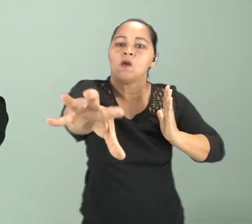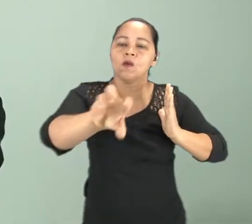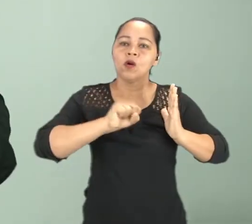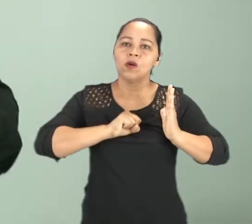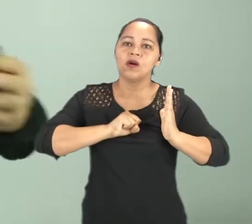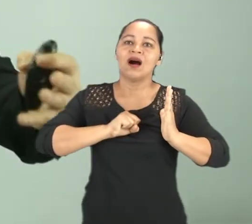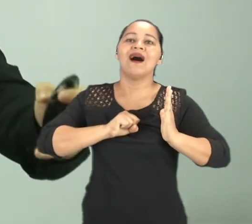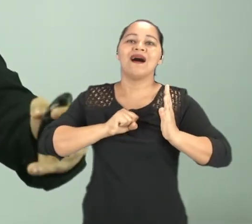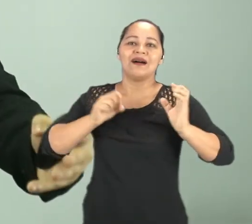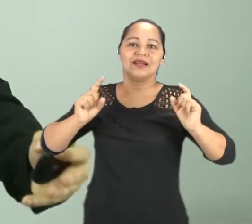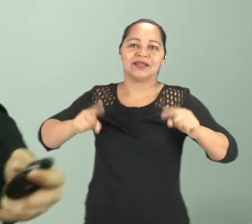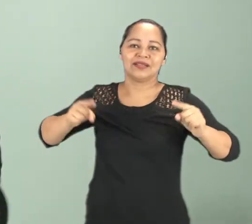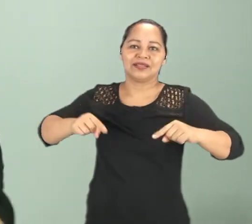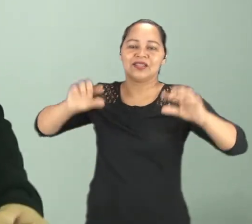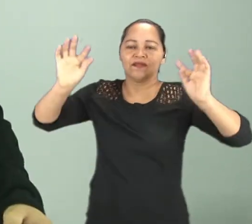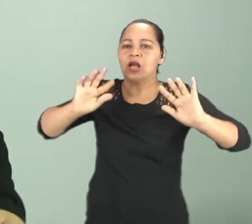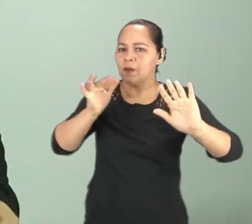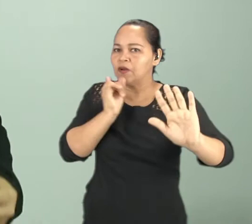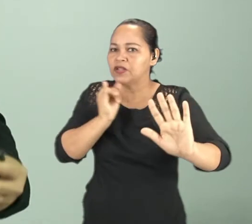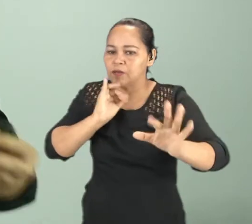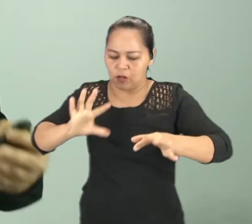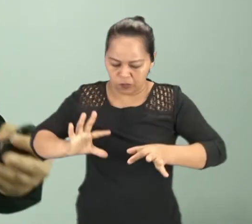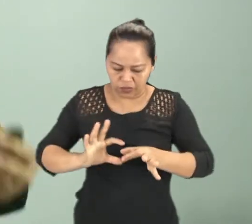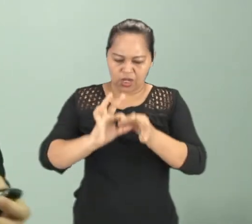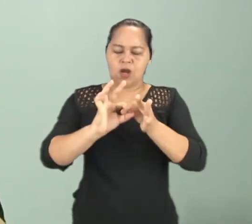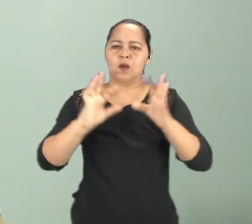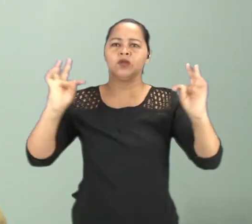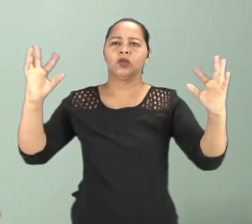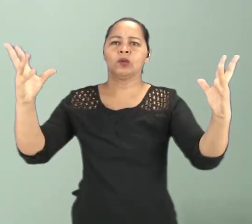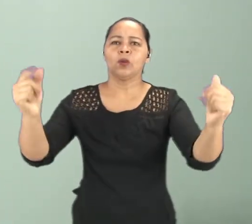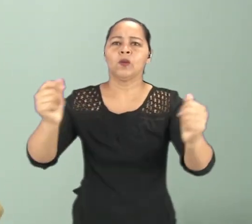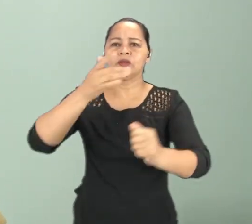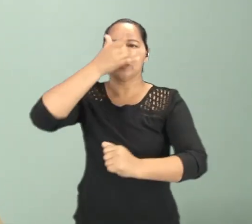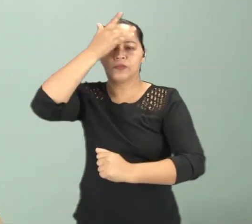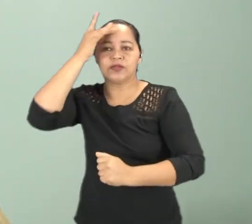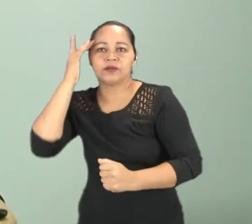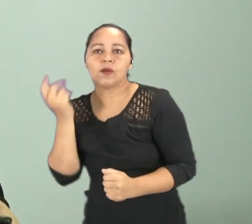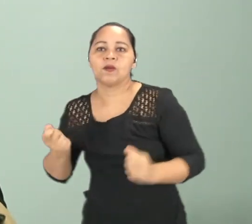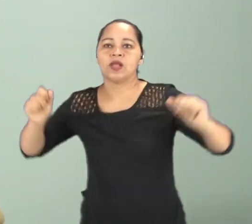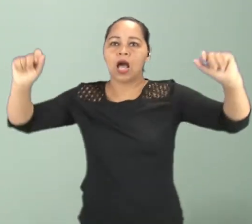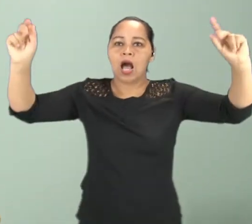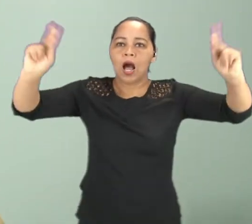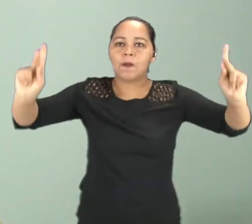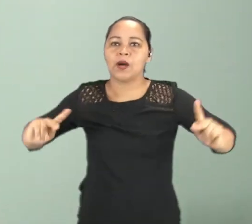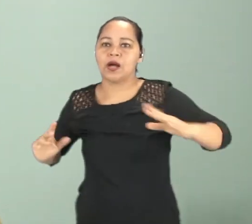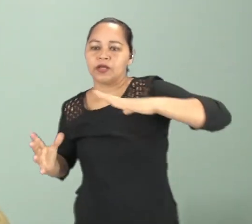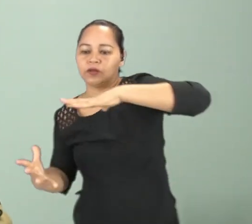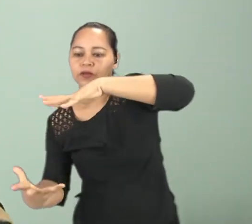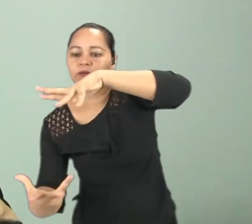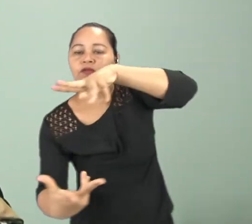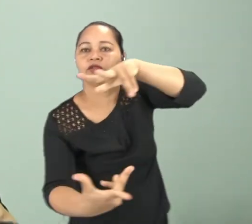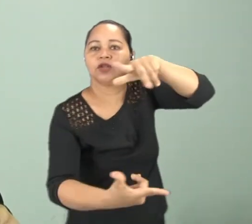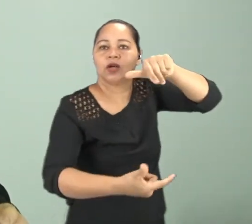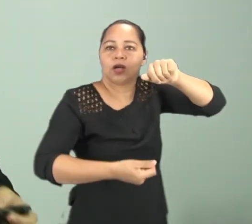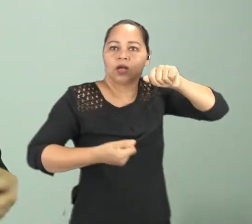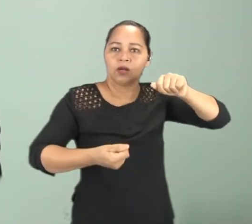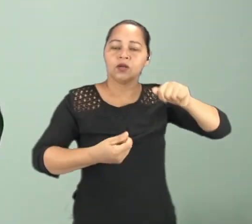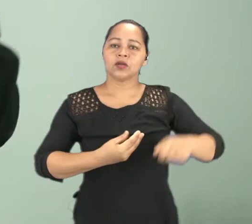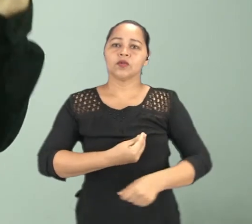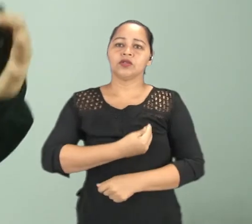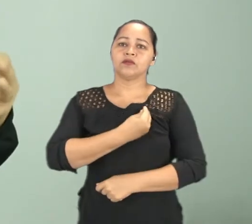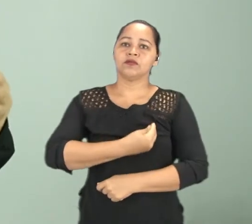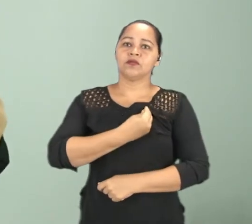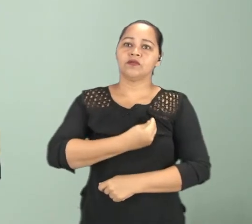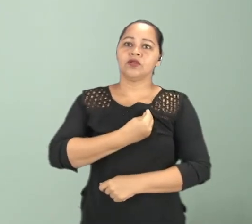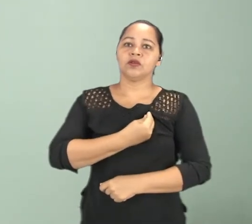união das pessoas, na paz mundial. Isso são coisas importantes, né? Que as pessoas um dia possam viver em paz, que possam viver...